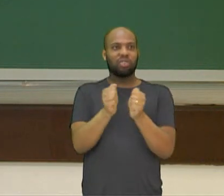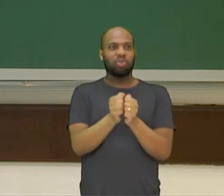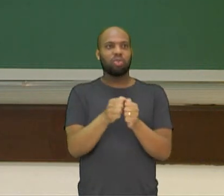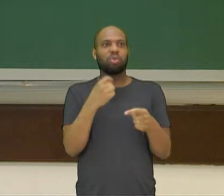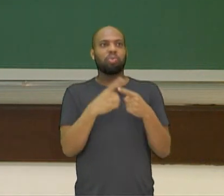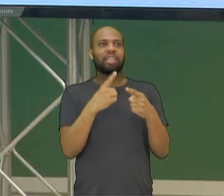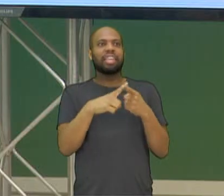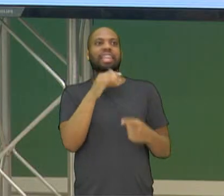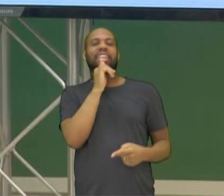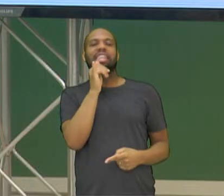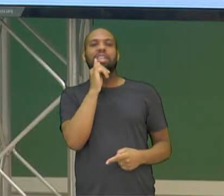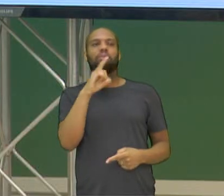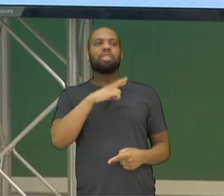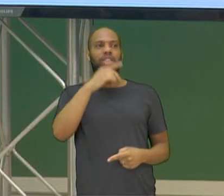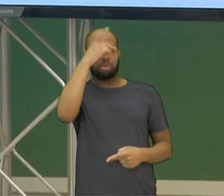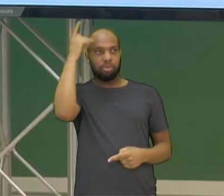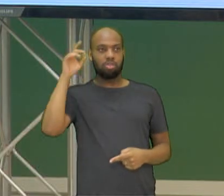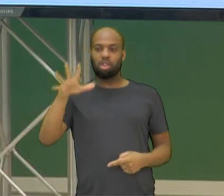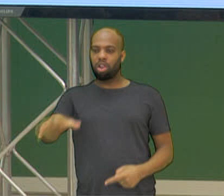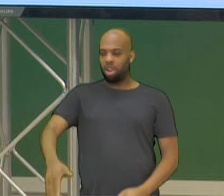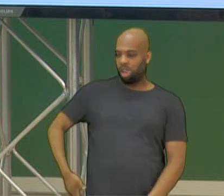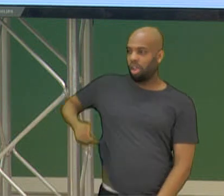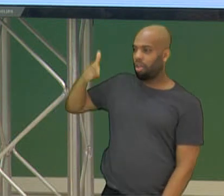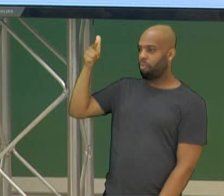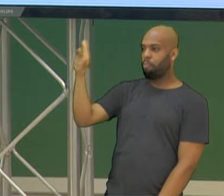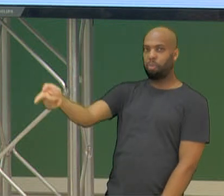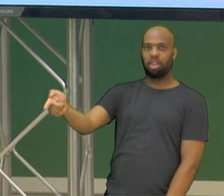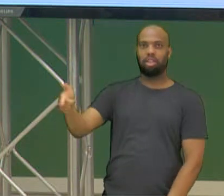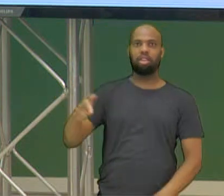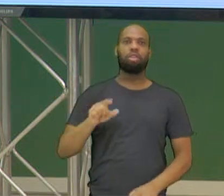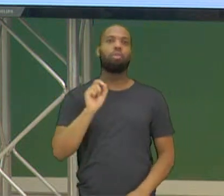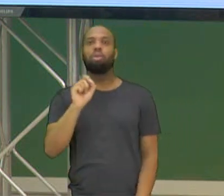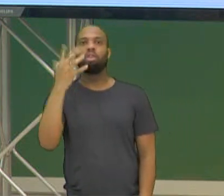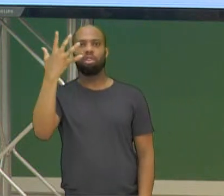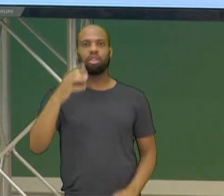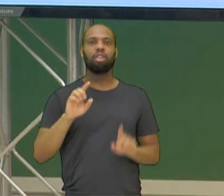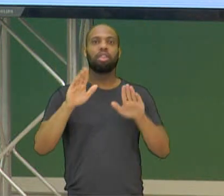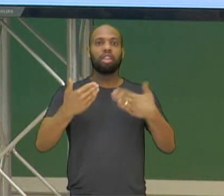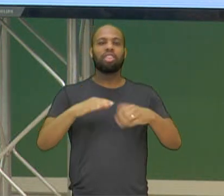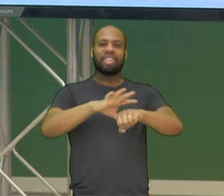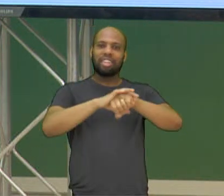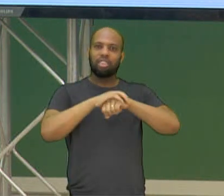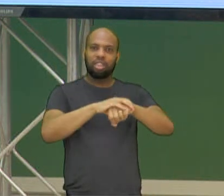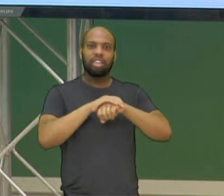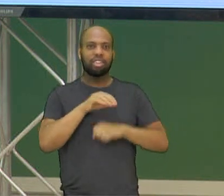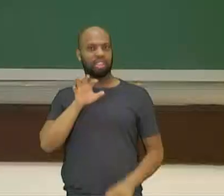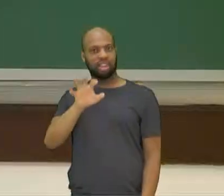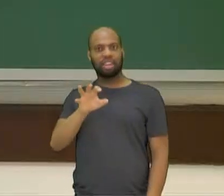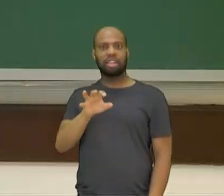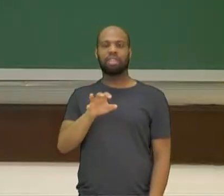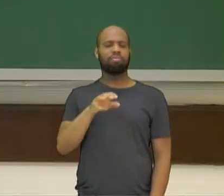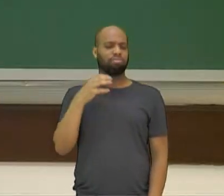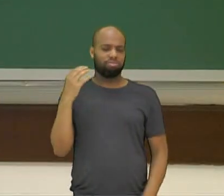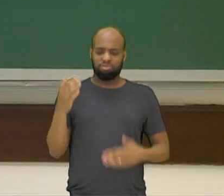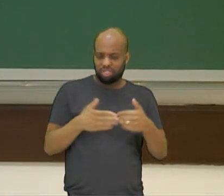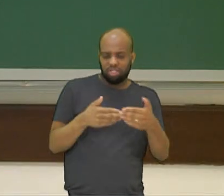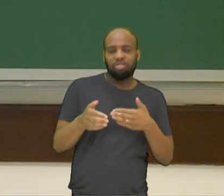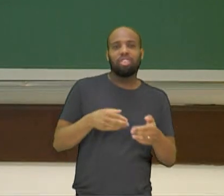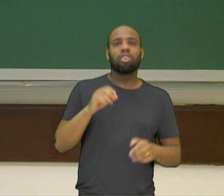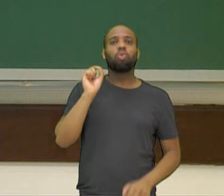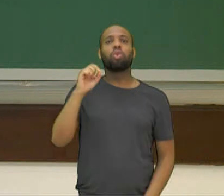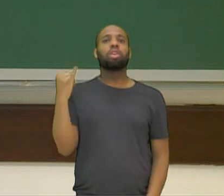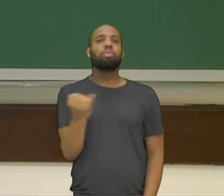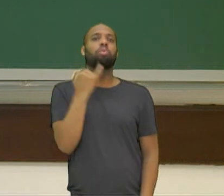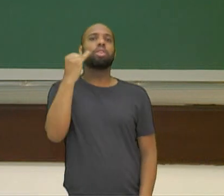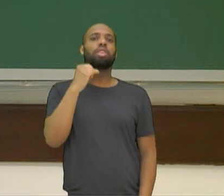impede uma pessoa nessa multidão de puxar uma arma e matar o presidente? Então a segurança para ele não importava. O que importava